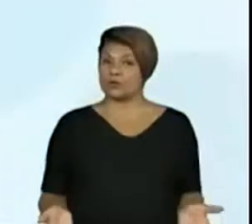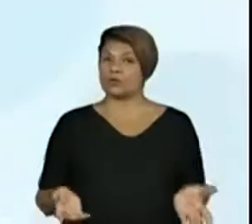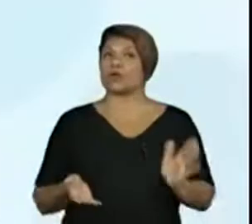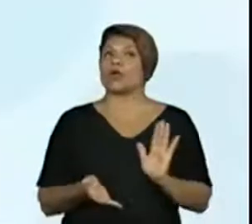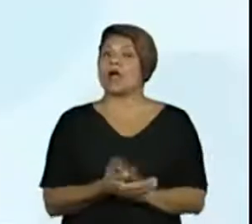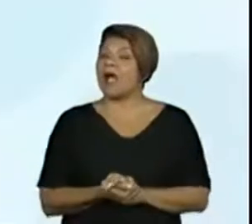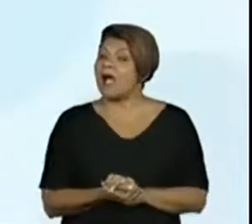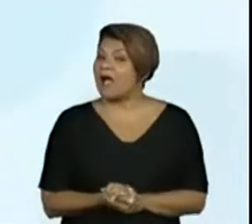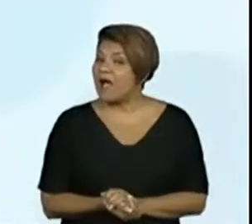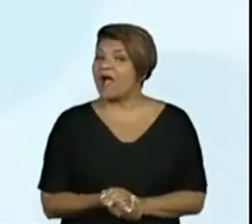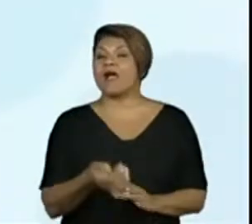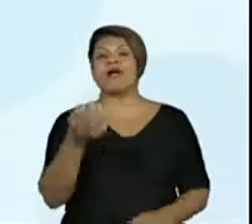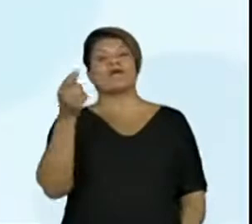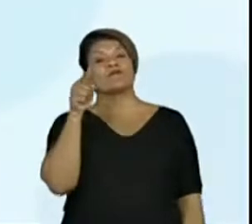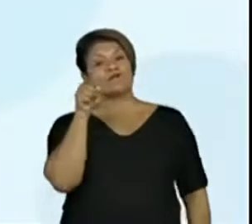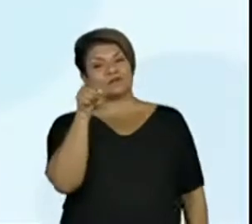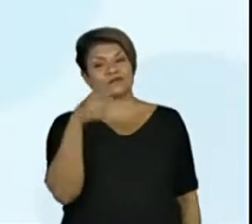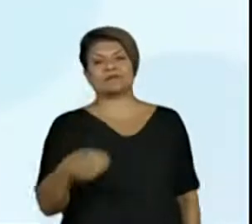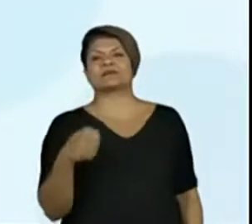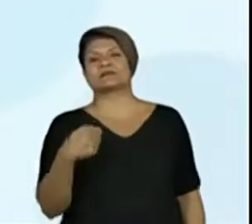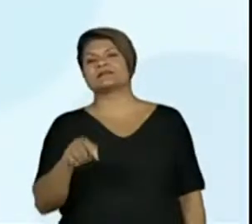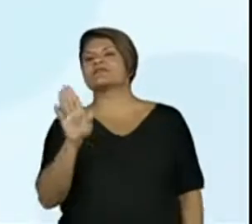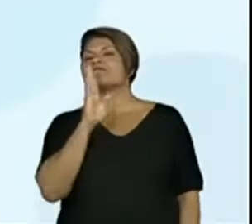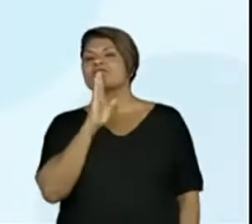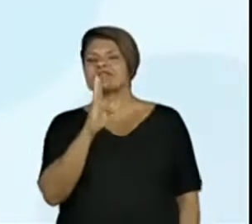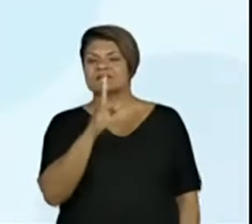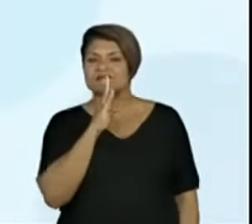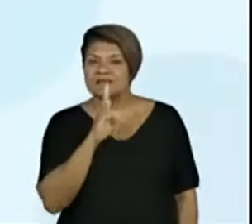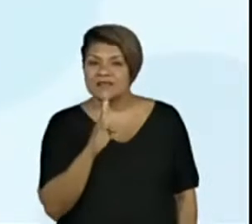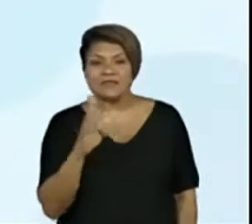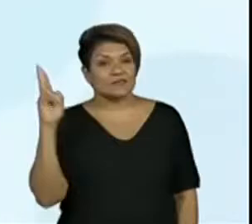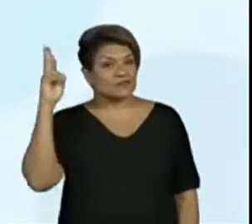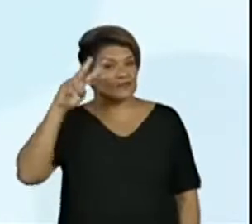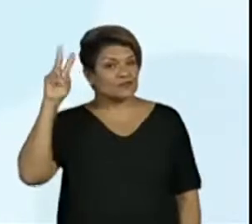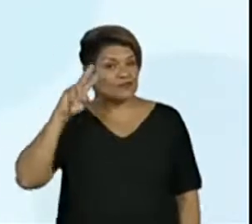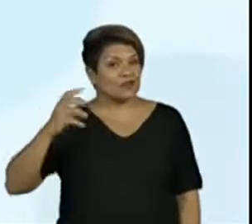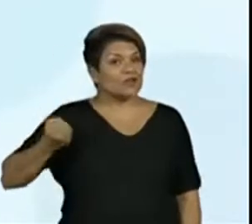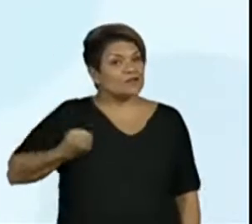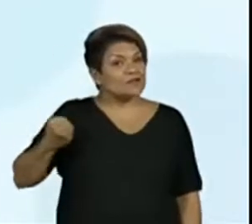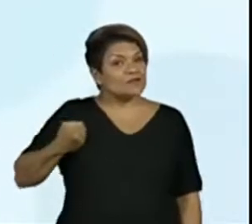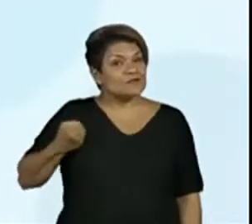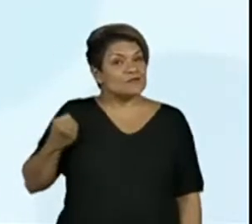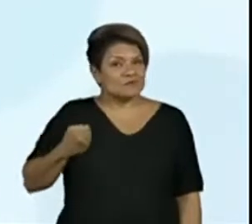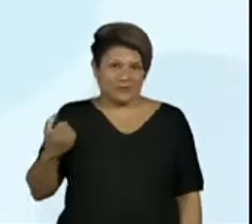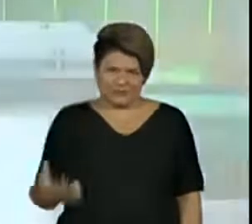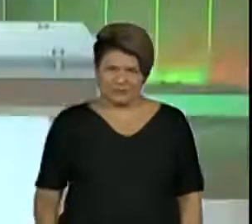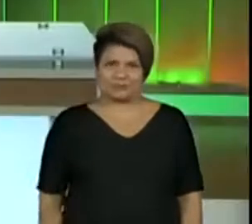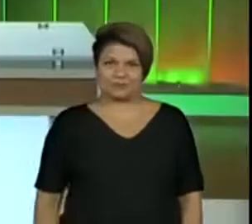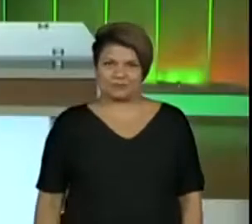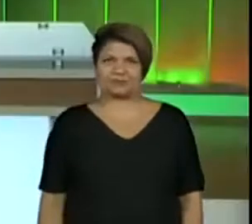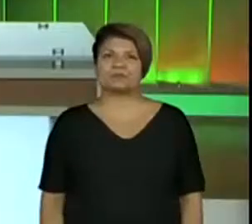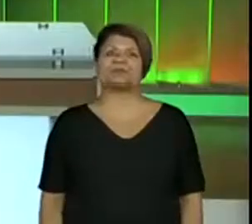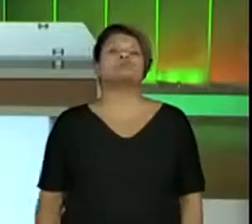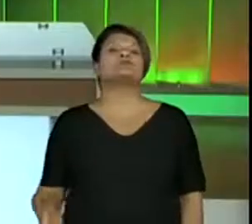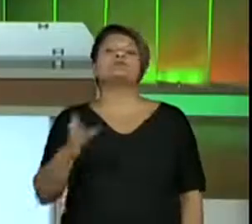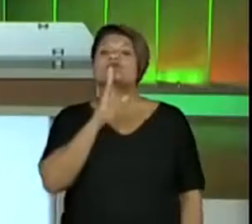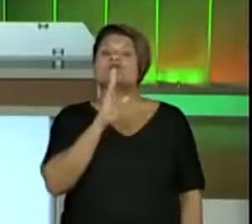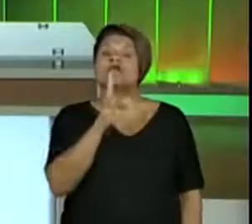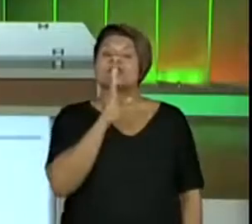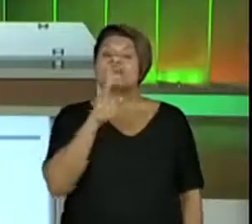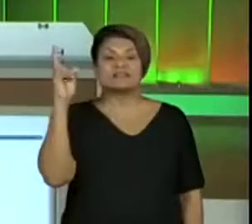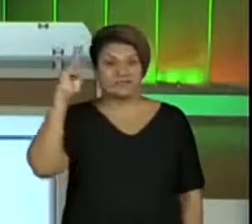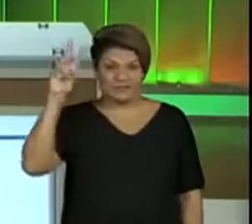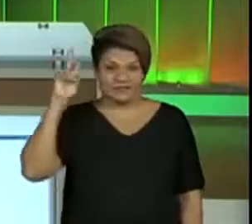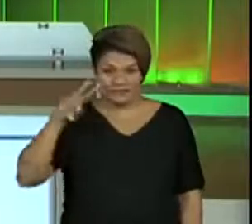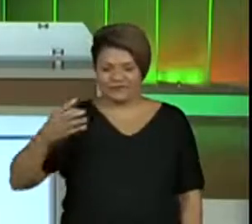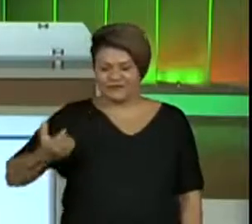Conheça a história dos números. Então, a gente tem um texto cujo título é Conheça a História